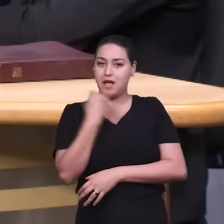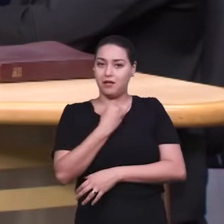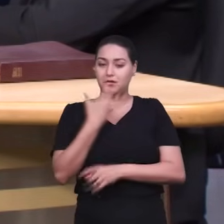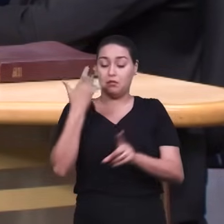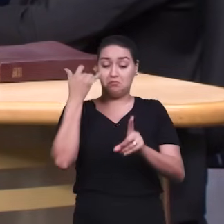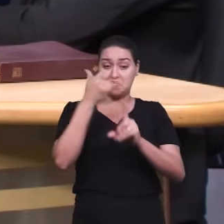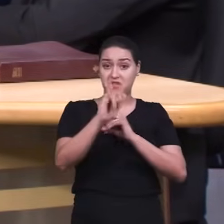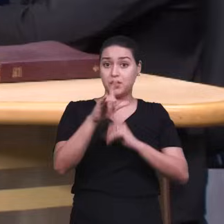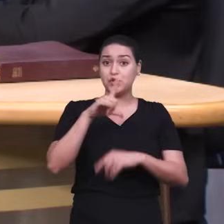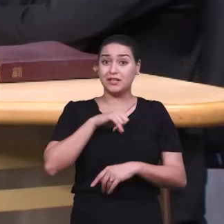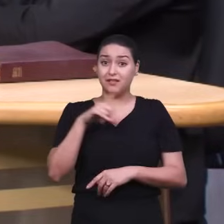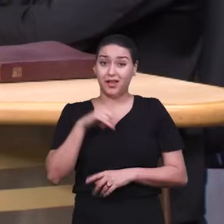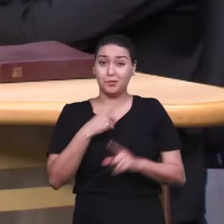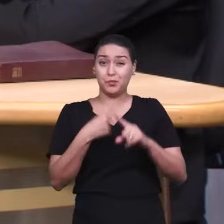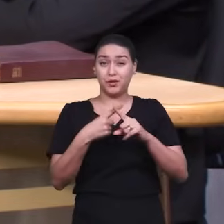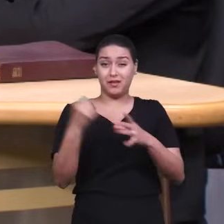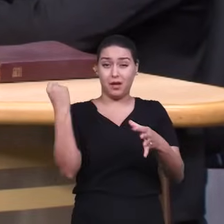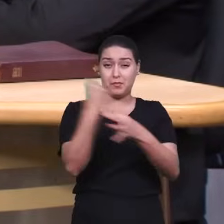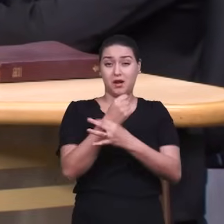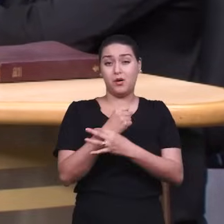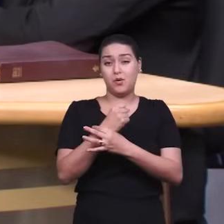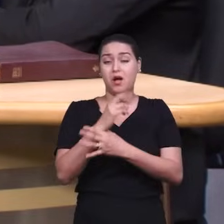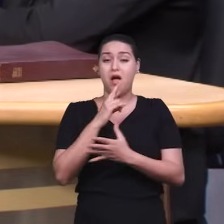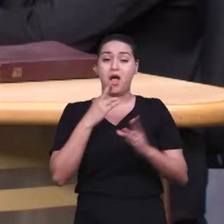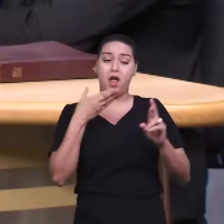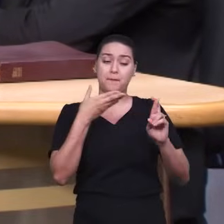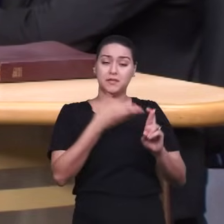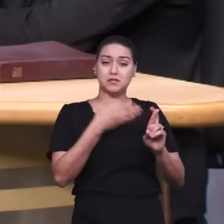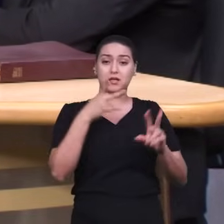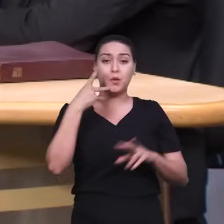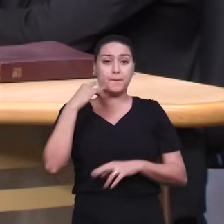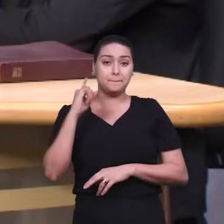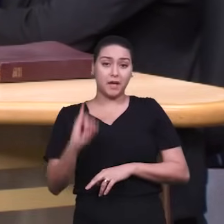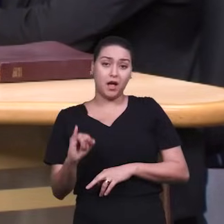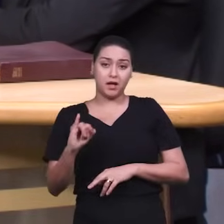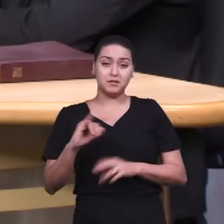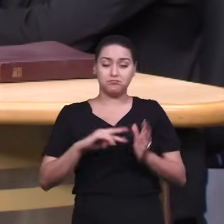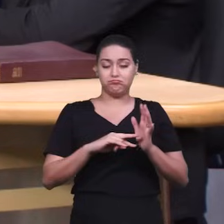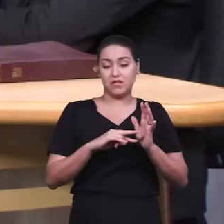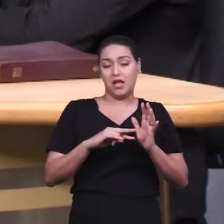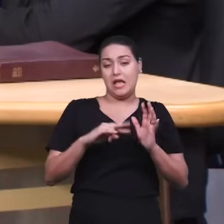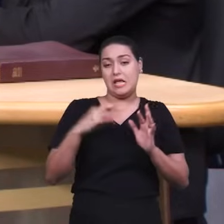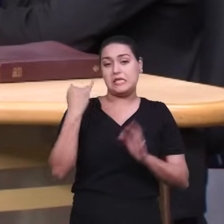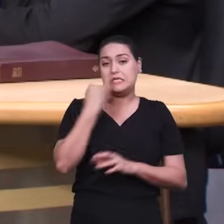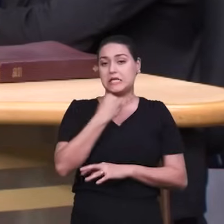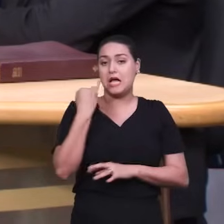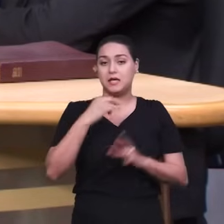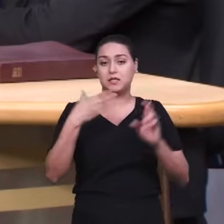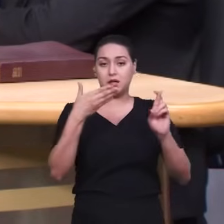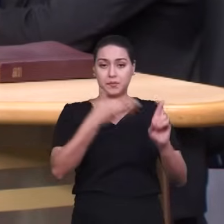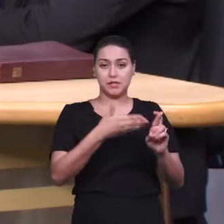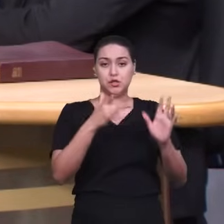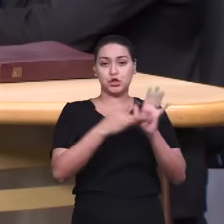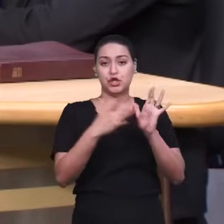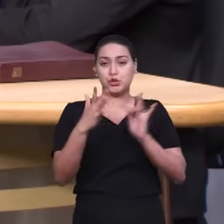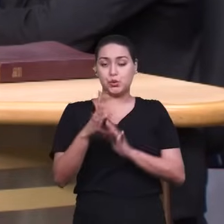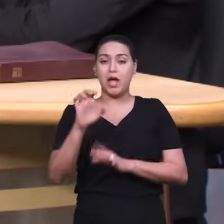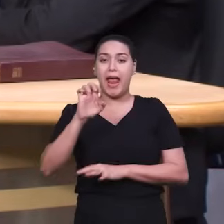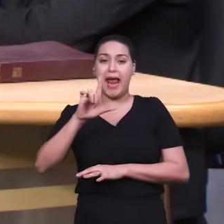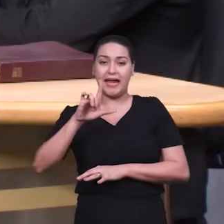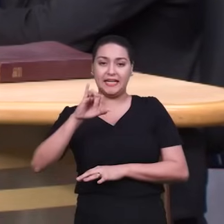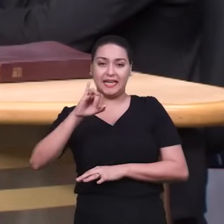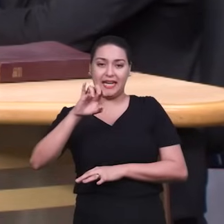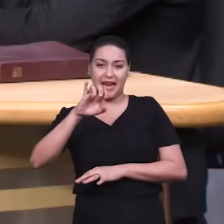pai. Isaac representa Jesus. Sim. Eliezer representa o Espírito Santo. E Rebeca é a igreja fiel.